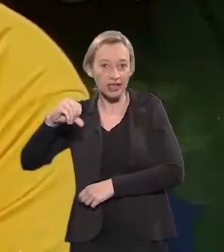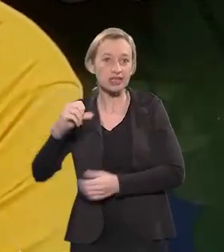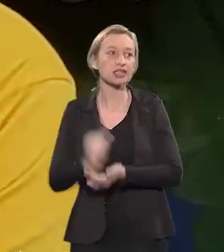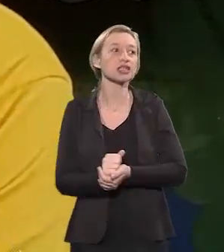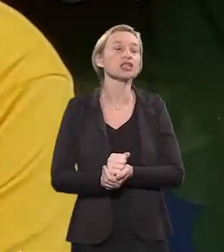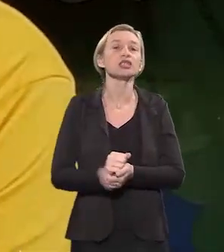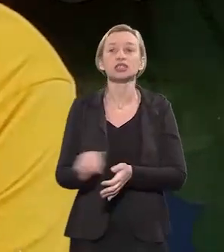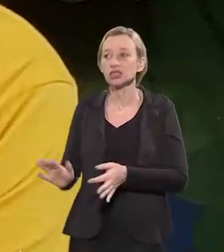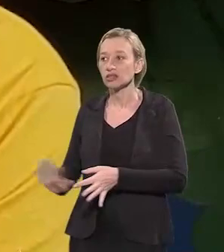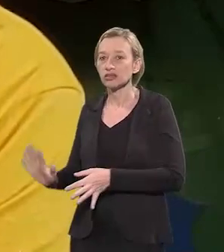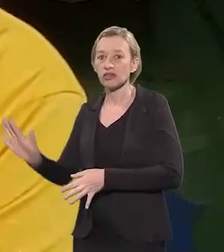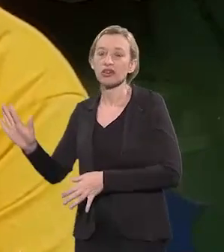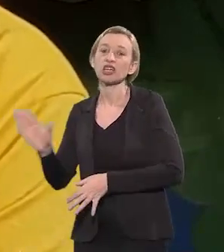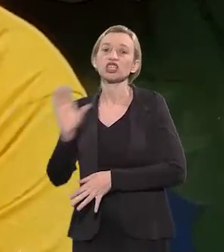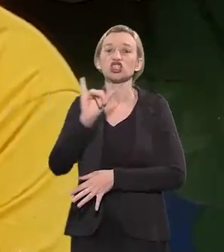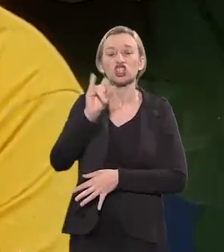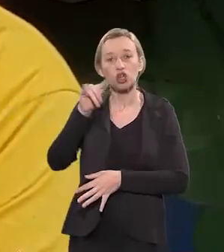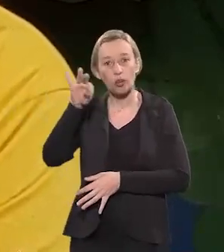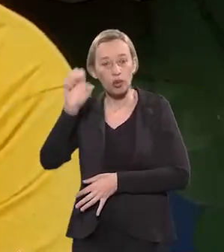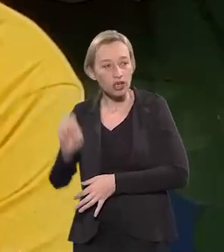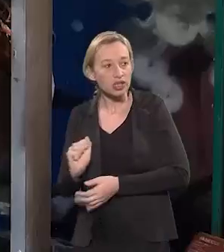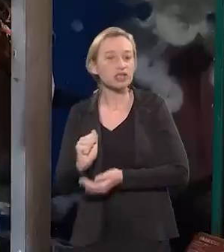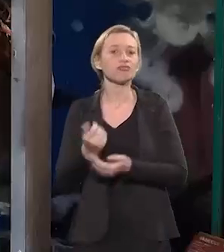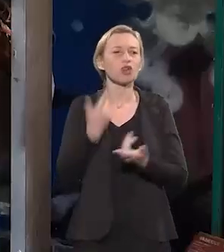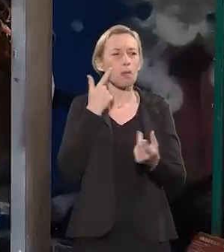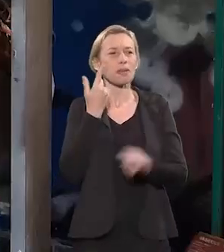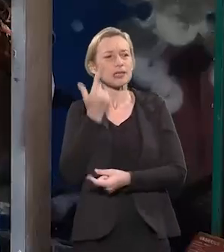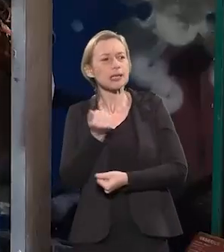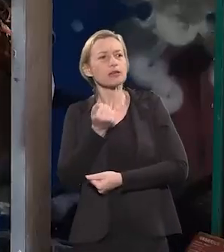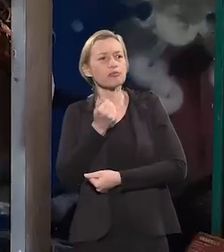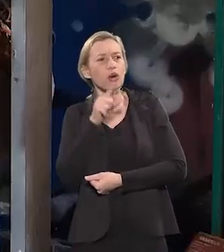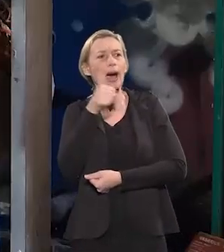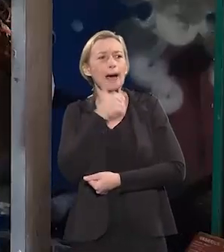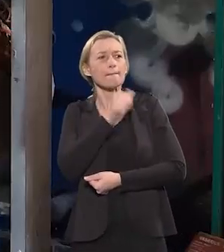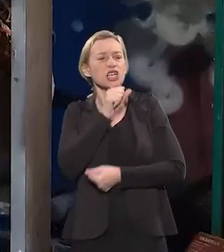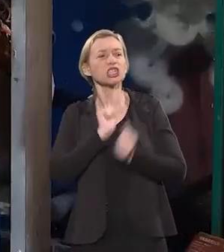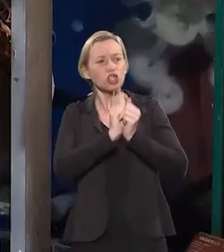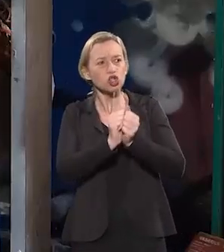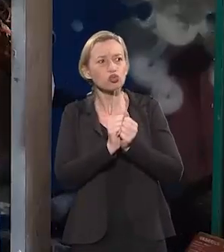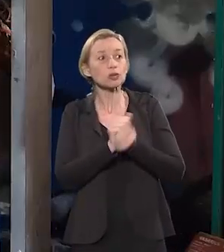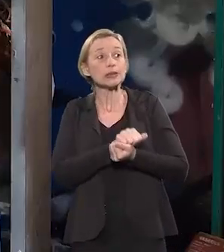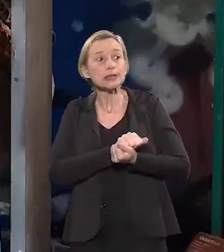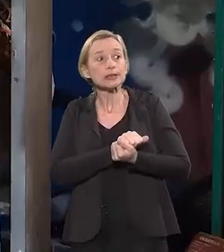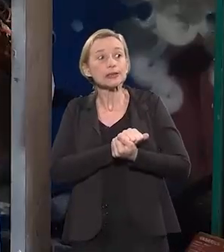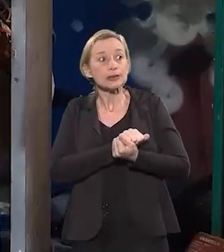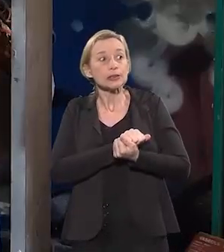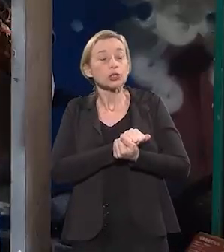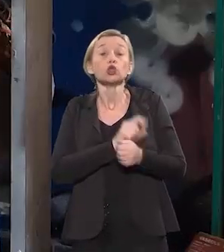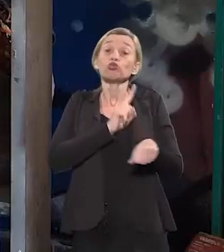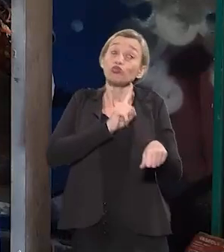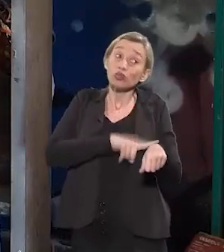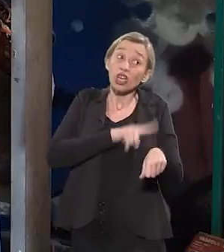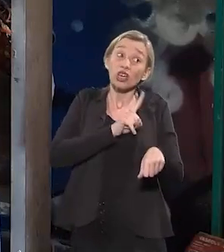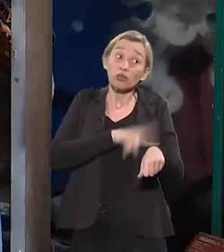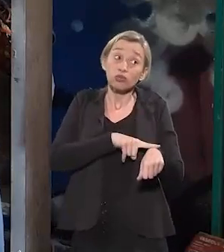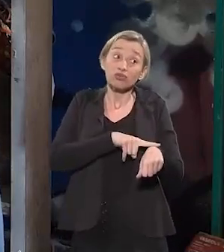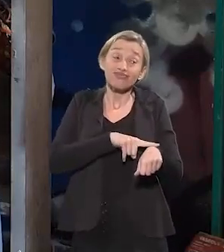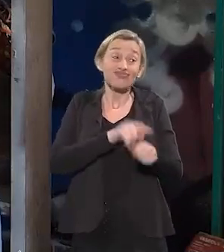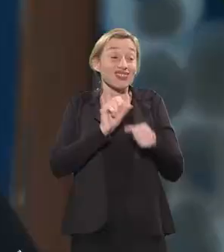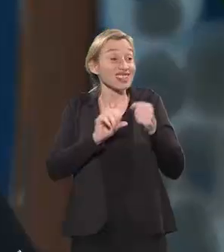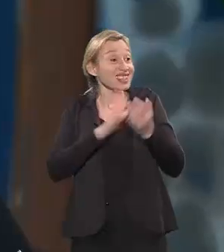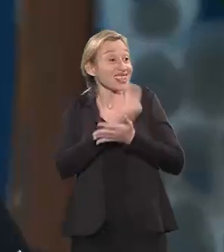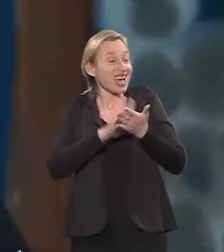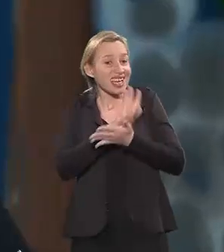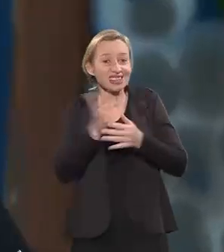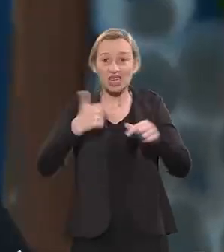São Sebastião e na Comunidade Agrícola de Higienópolis. E aí me deu aquela sacada. Poxa, se as mães estão aqui com tempo